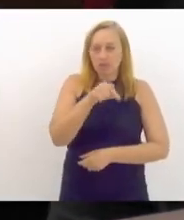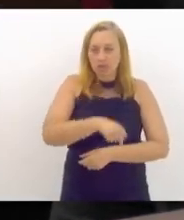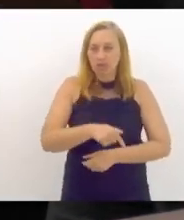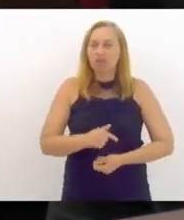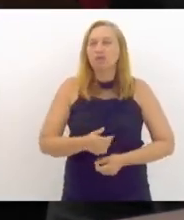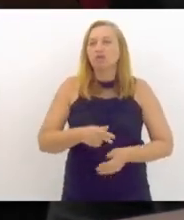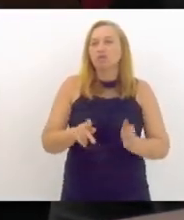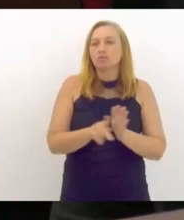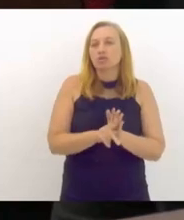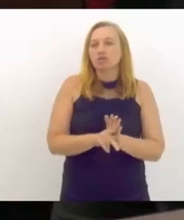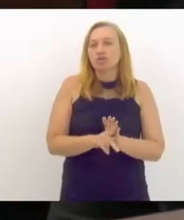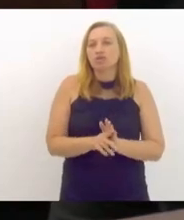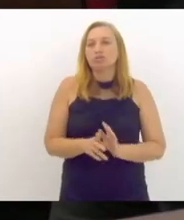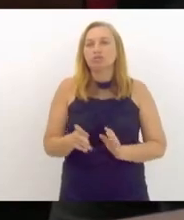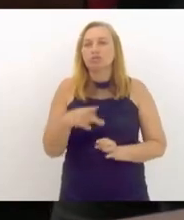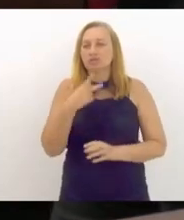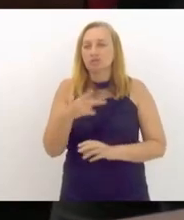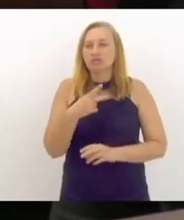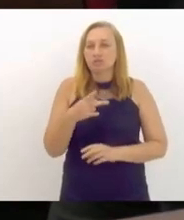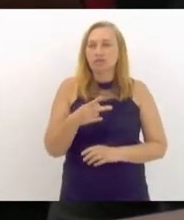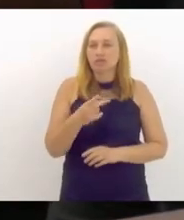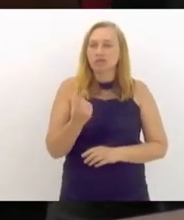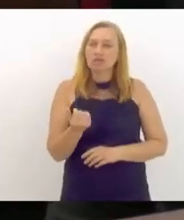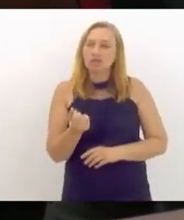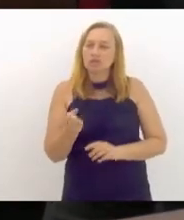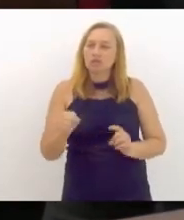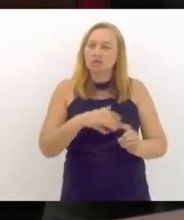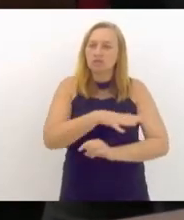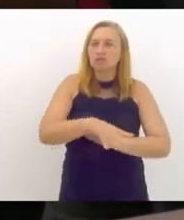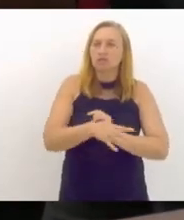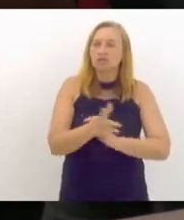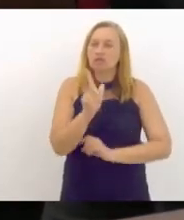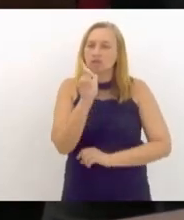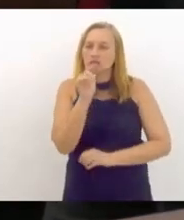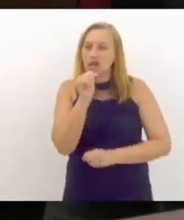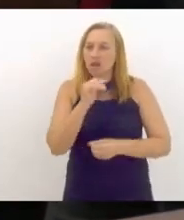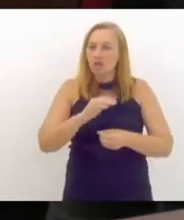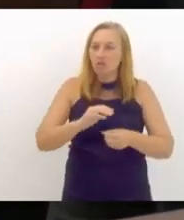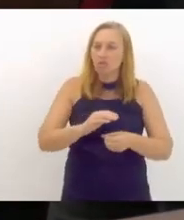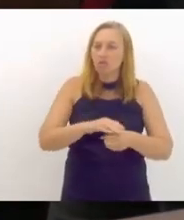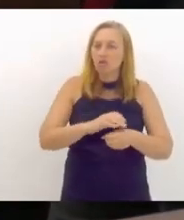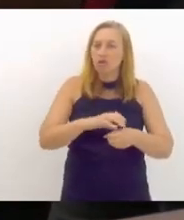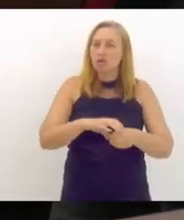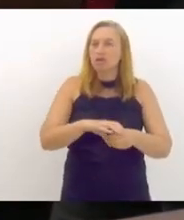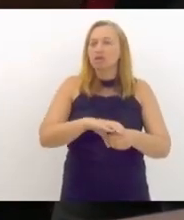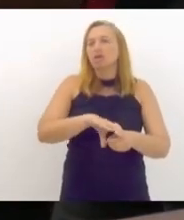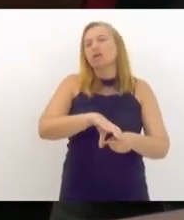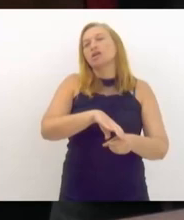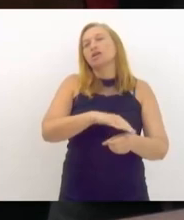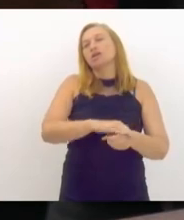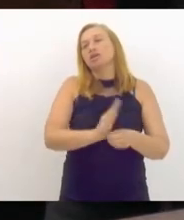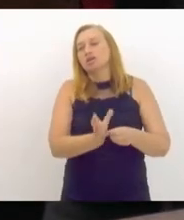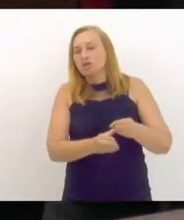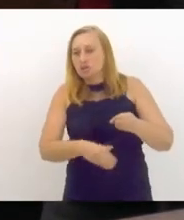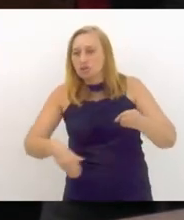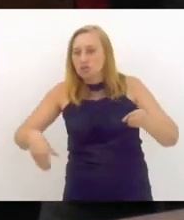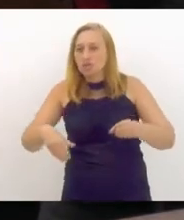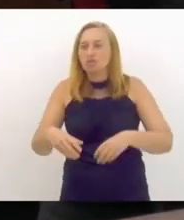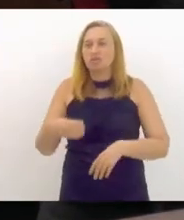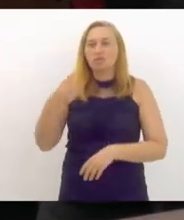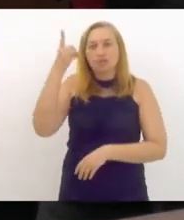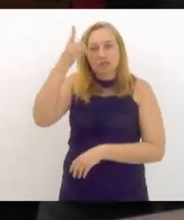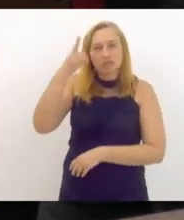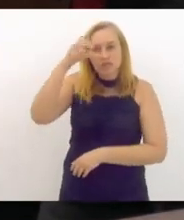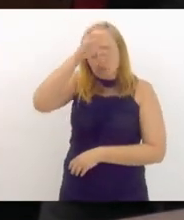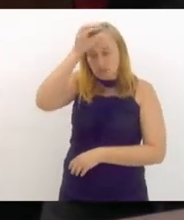um projeto que trata da tarifa social de água e esgoto. Né? Votamos ano passado, deputada Tia Justo recorda. Temos